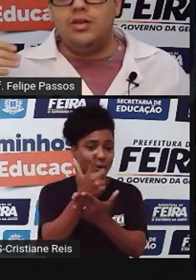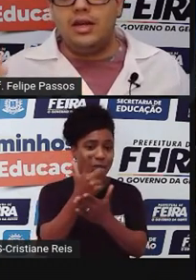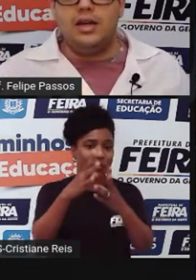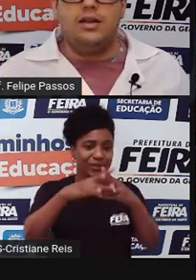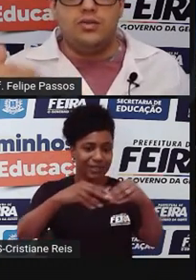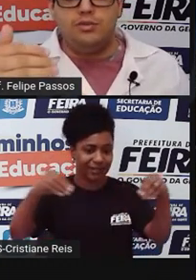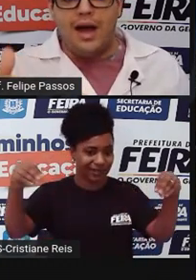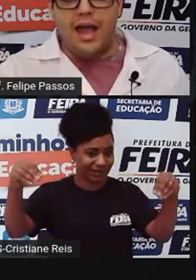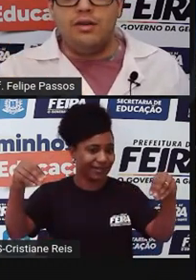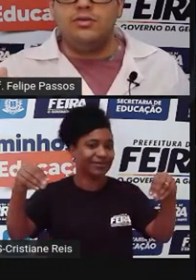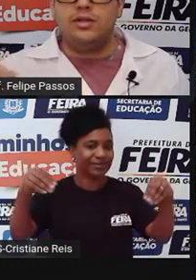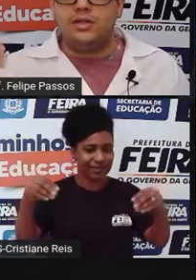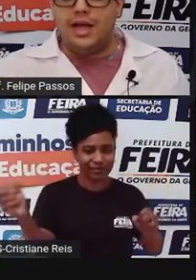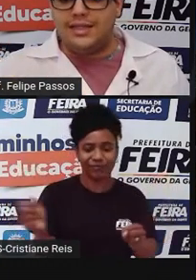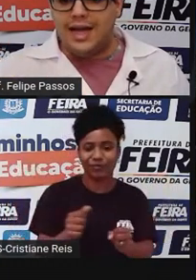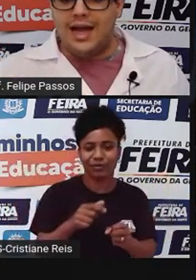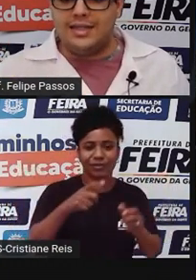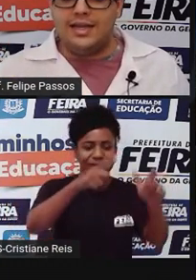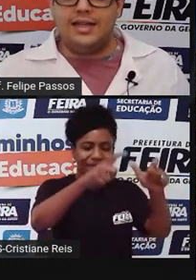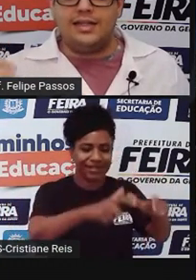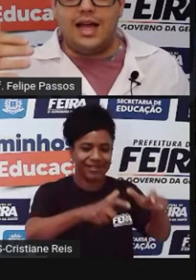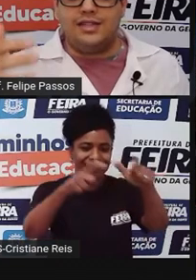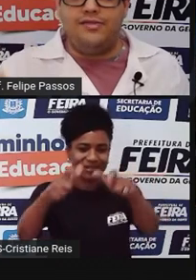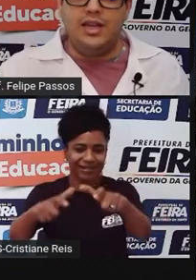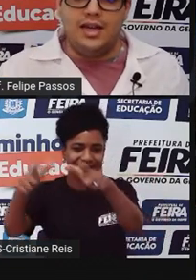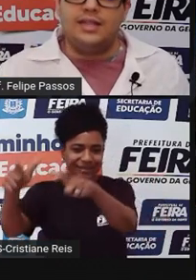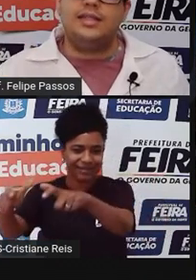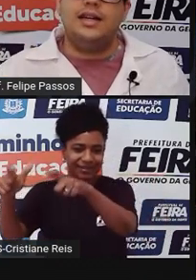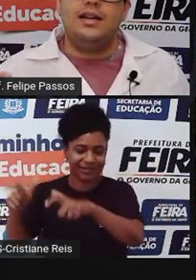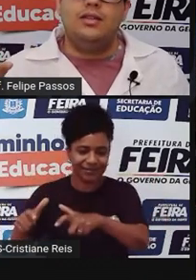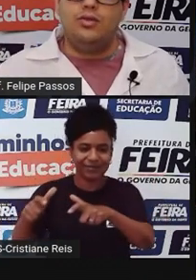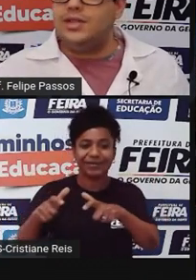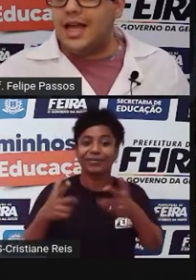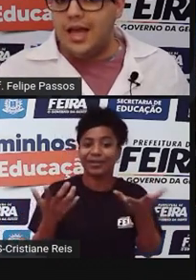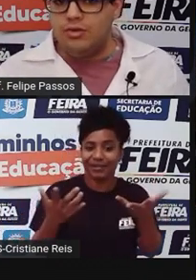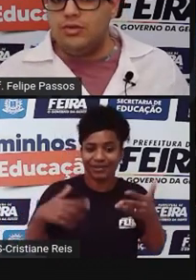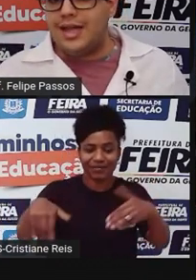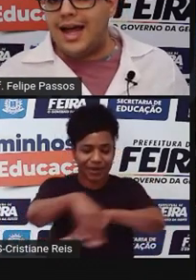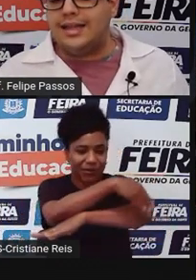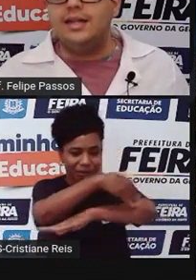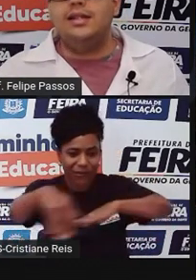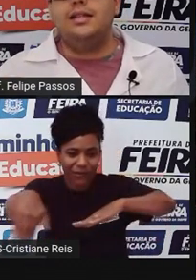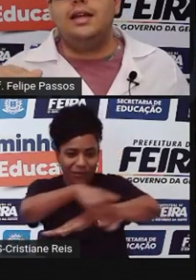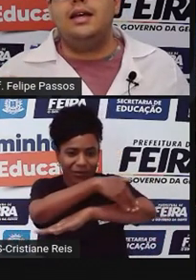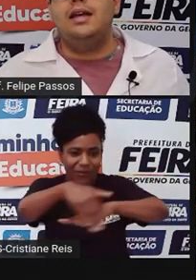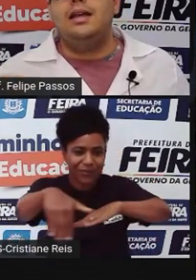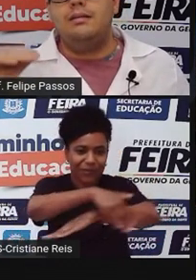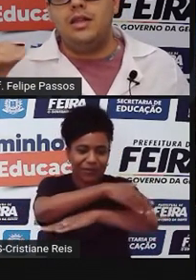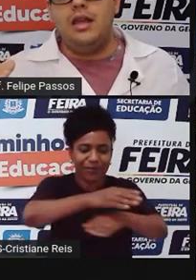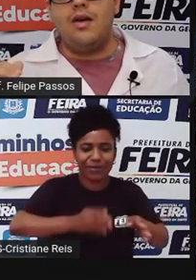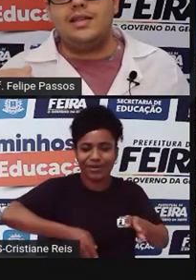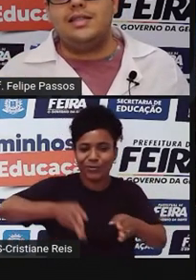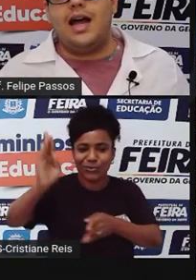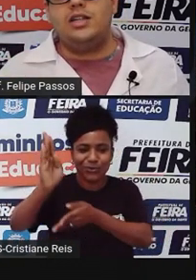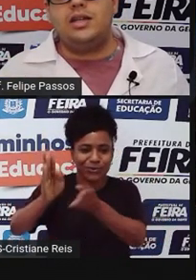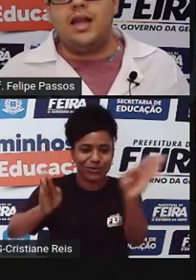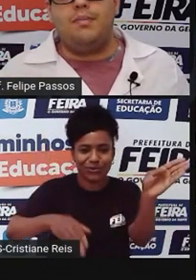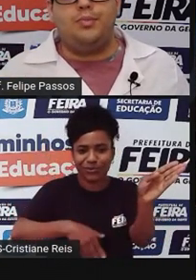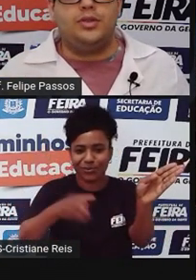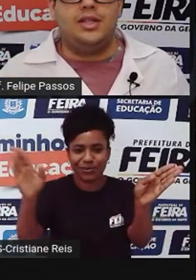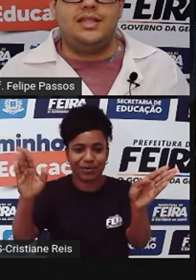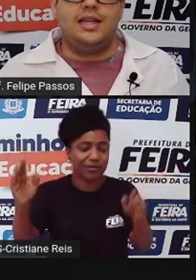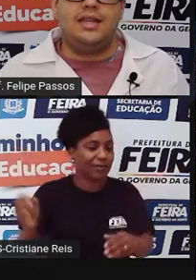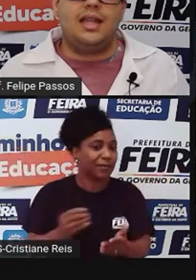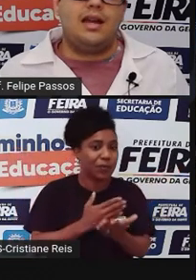aí foi loteado e criando os bairros as casas as vias do zero do nada né e é uma